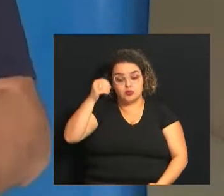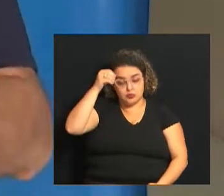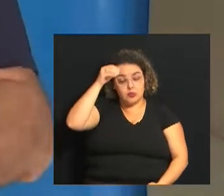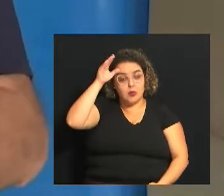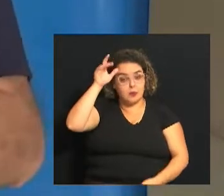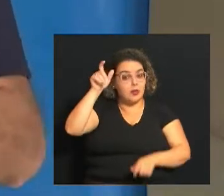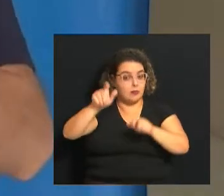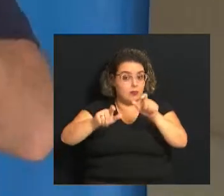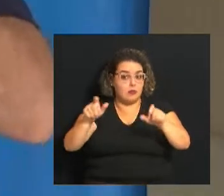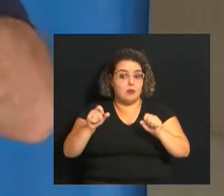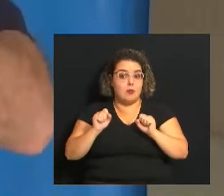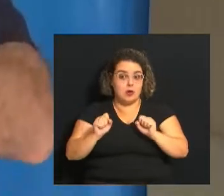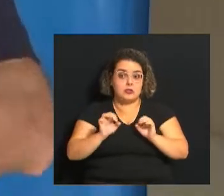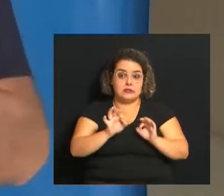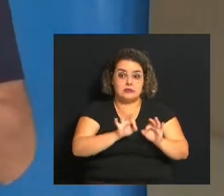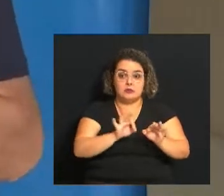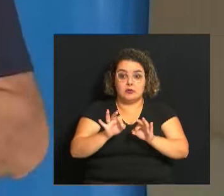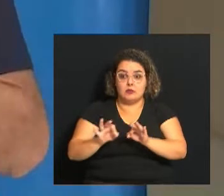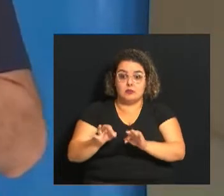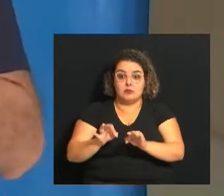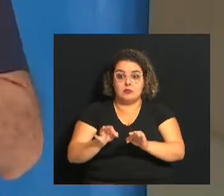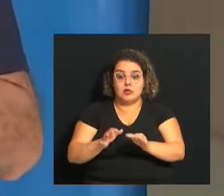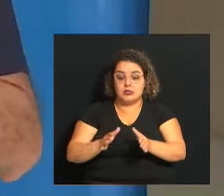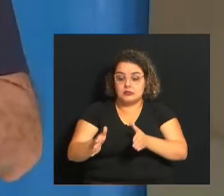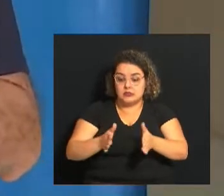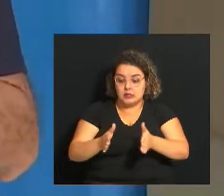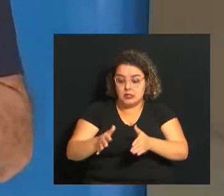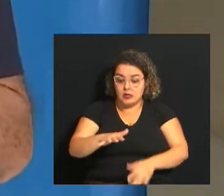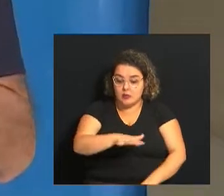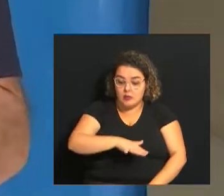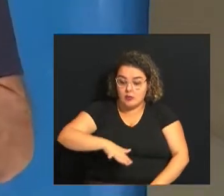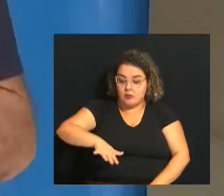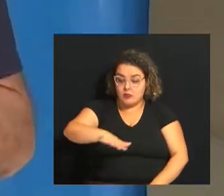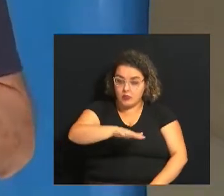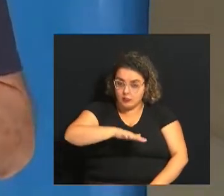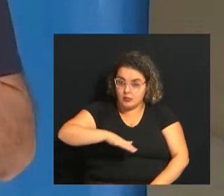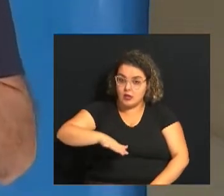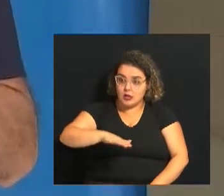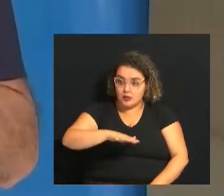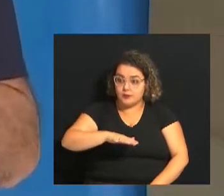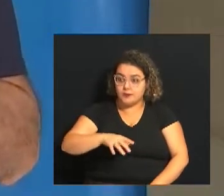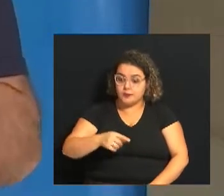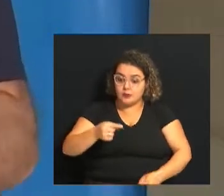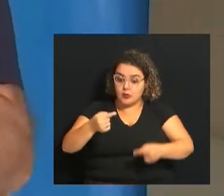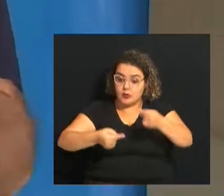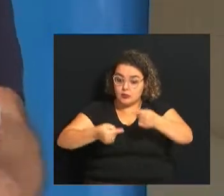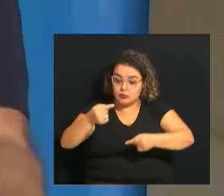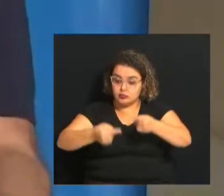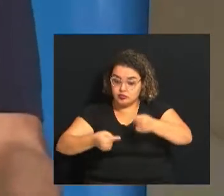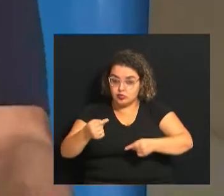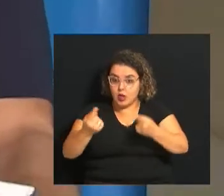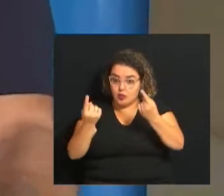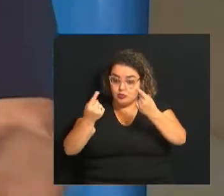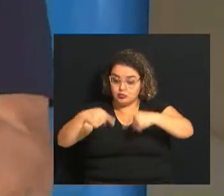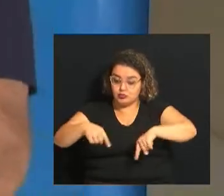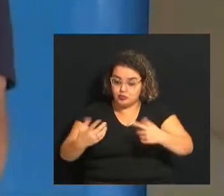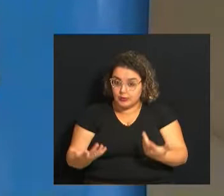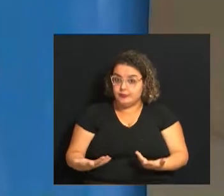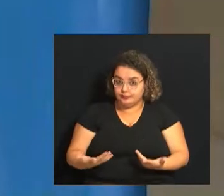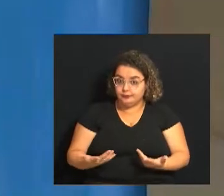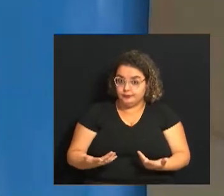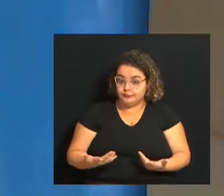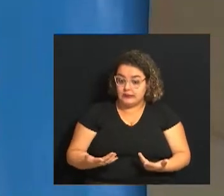pessoas possam se preparar para esse mercado, que é um mercado muito competitivo. E hoje, se essa pessoa não